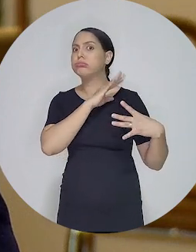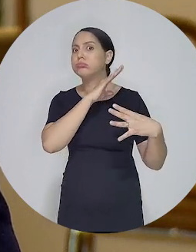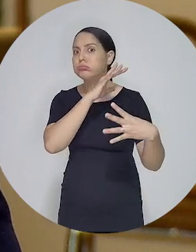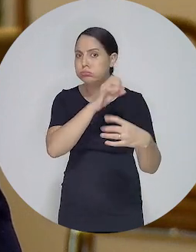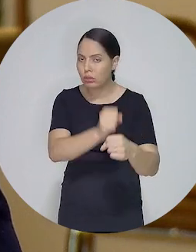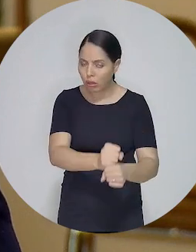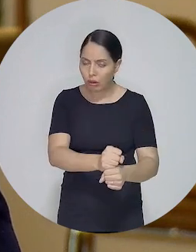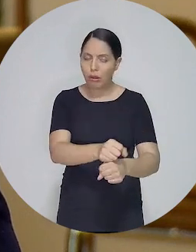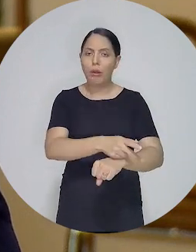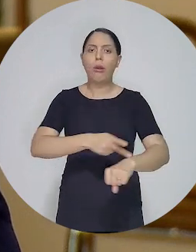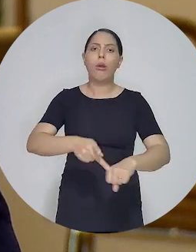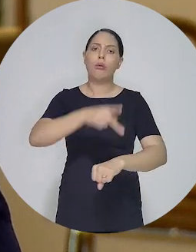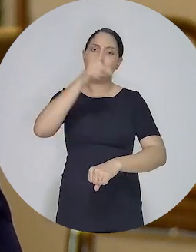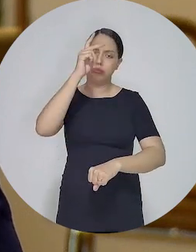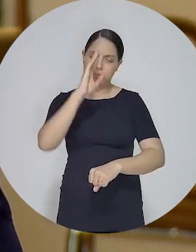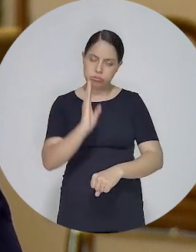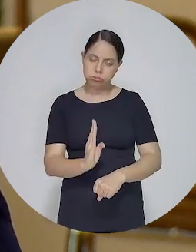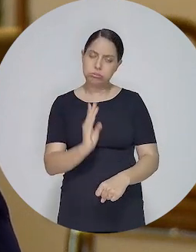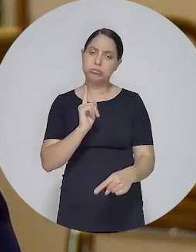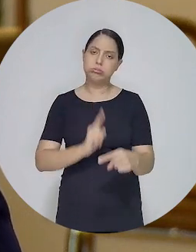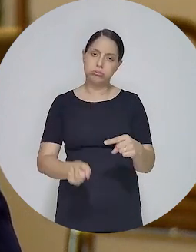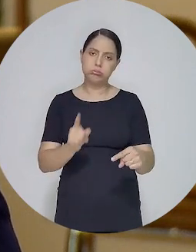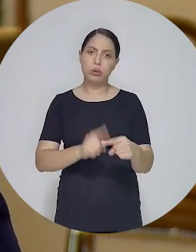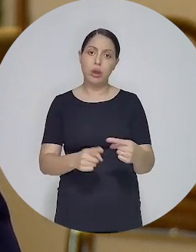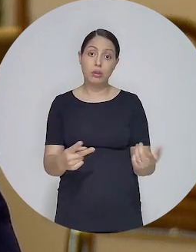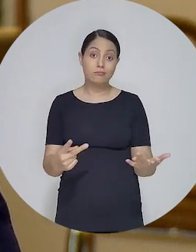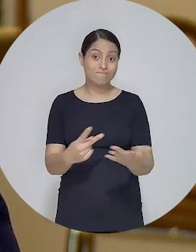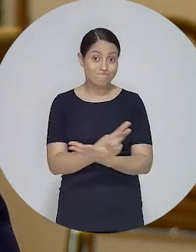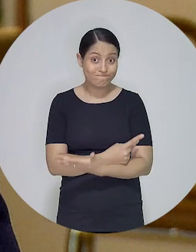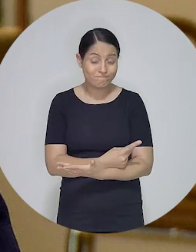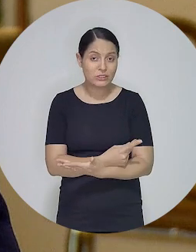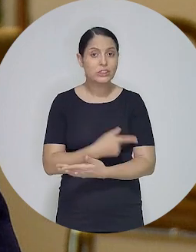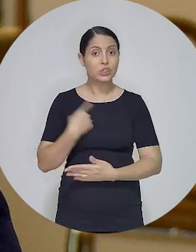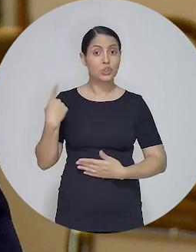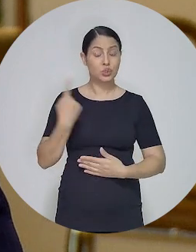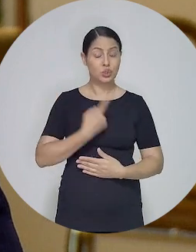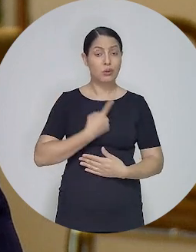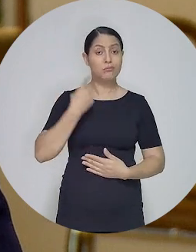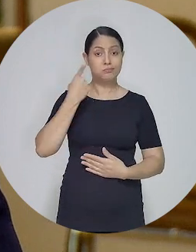Brasil trouxe à advocacia